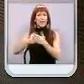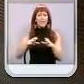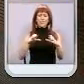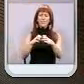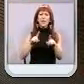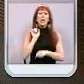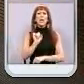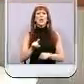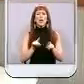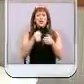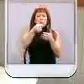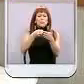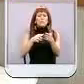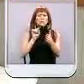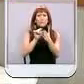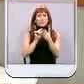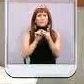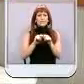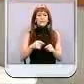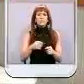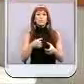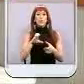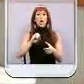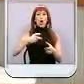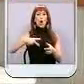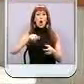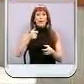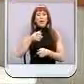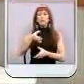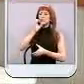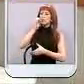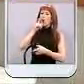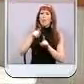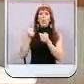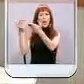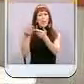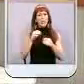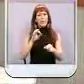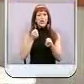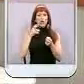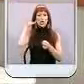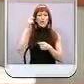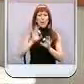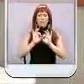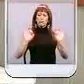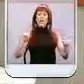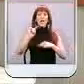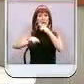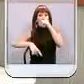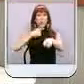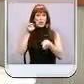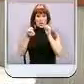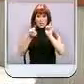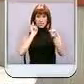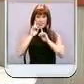pacote consiste essencialmente num cocktail de boas-vindas ao jantar de gala, seguido de jantar de gala com